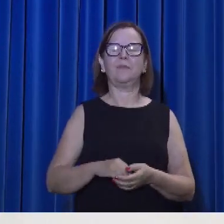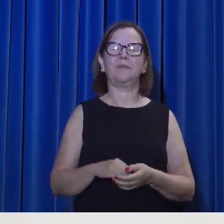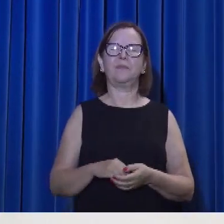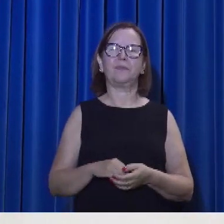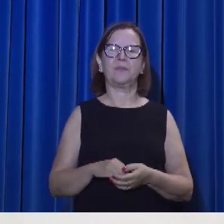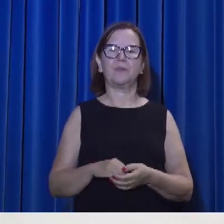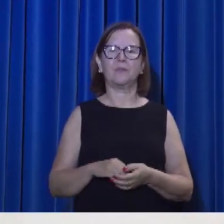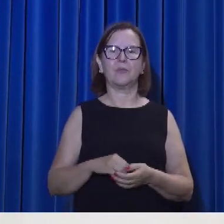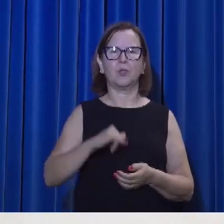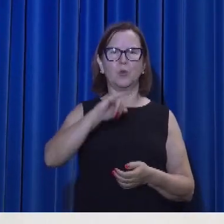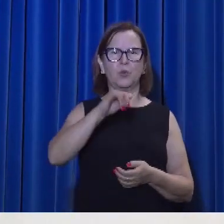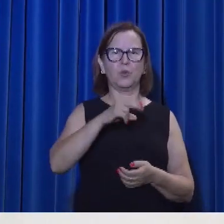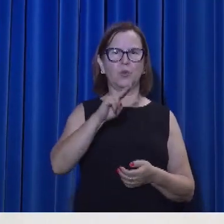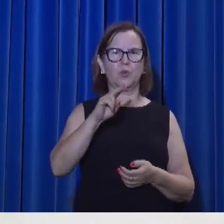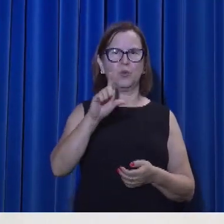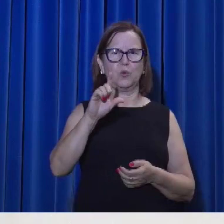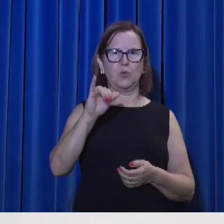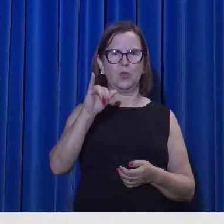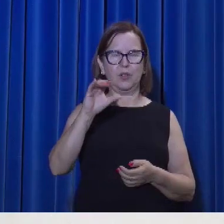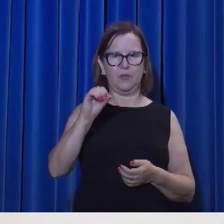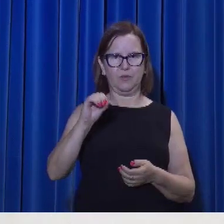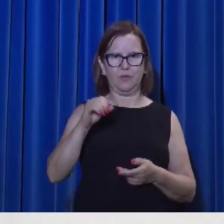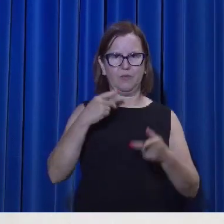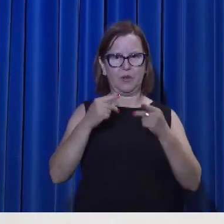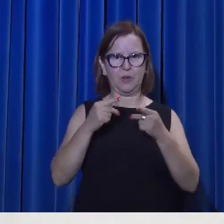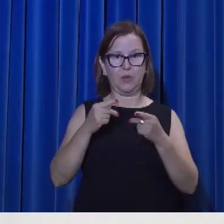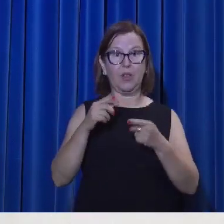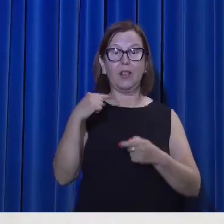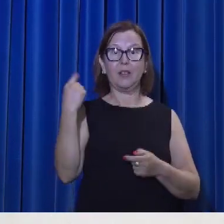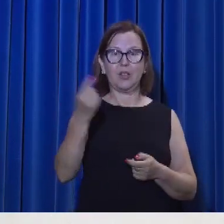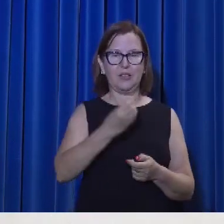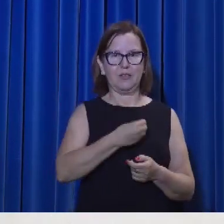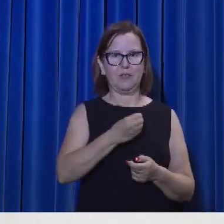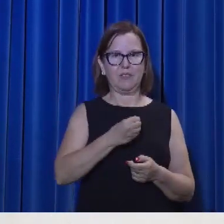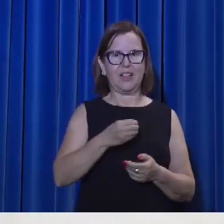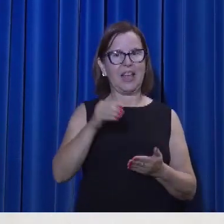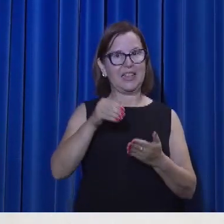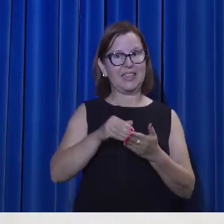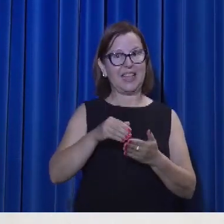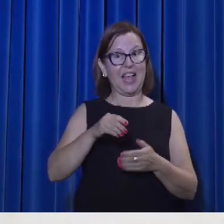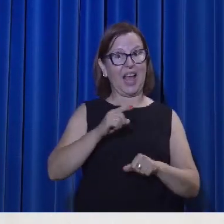pouco, nós vamos ficar aqui até a hora que Ele quer.